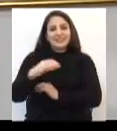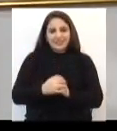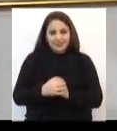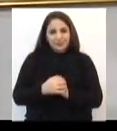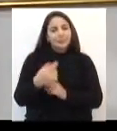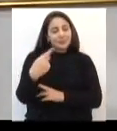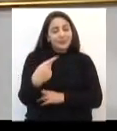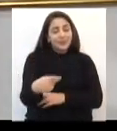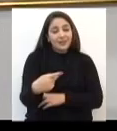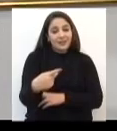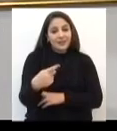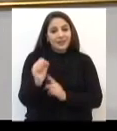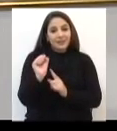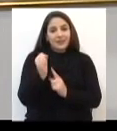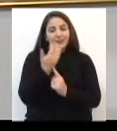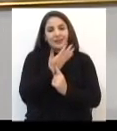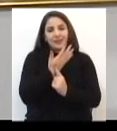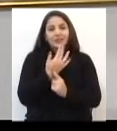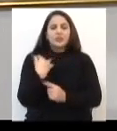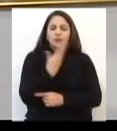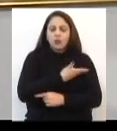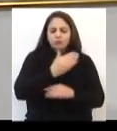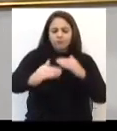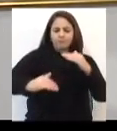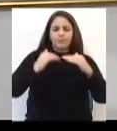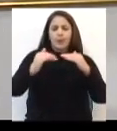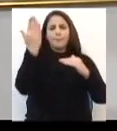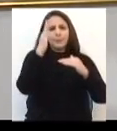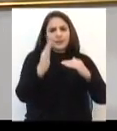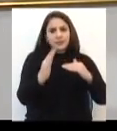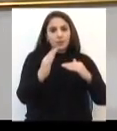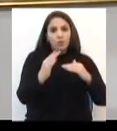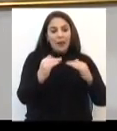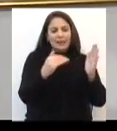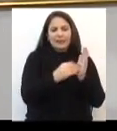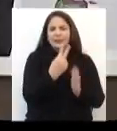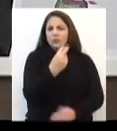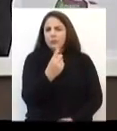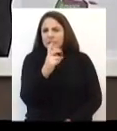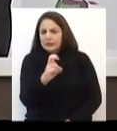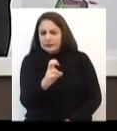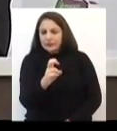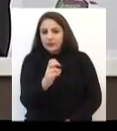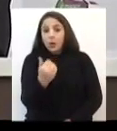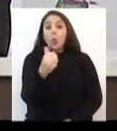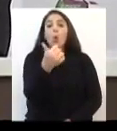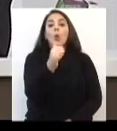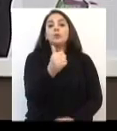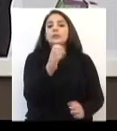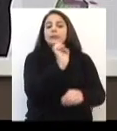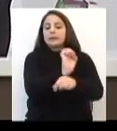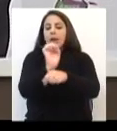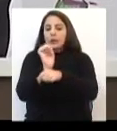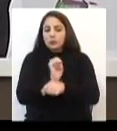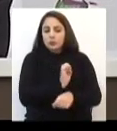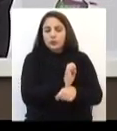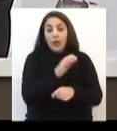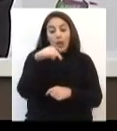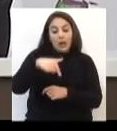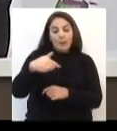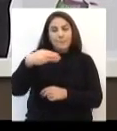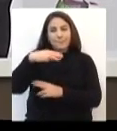todo a nível de Brasil, até o final de 2015 atuava em 11 estados. A partir de março desse ano,